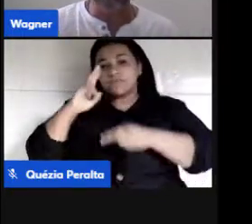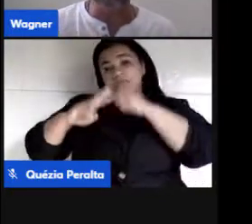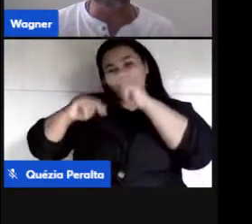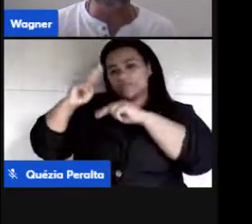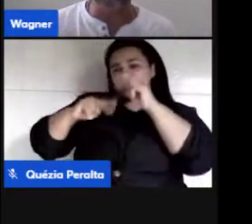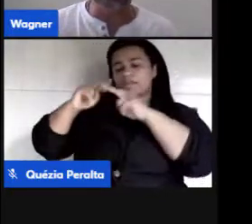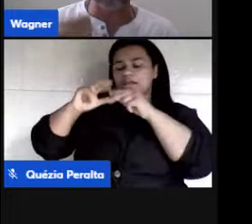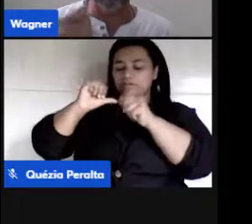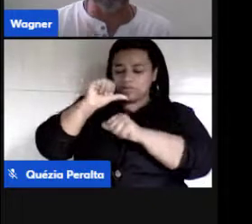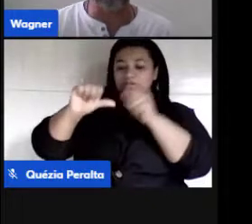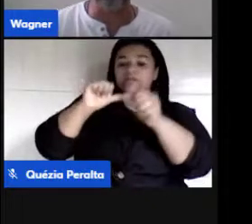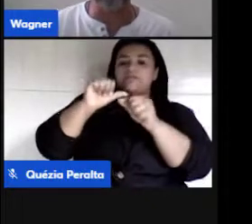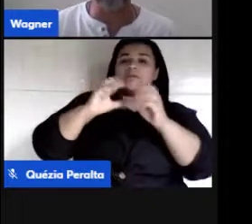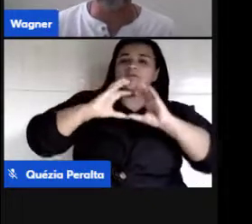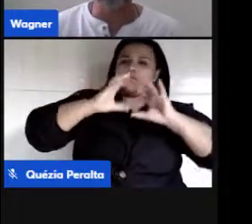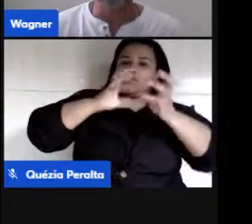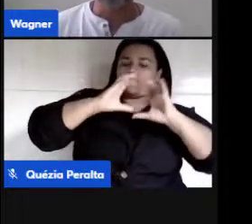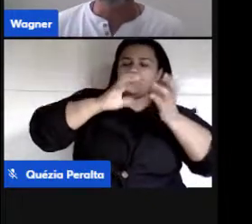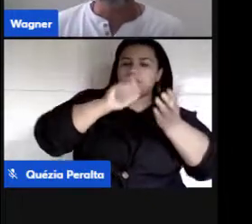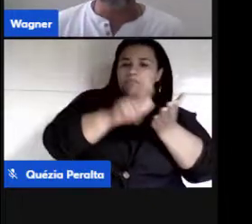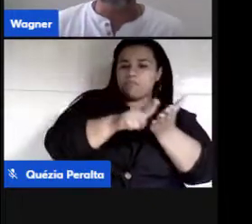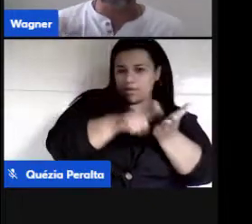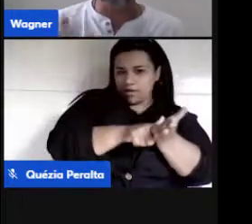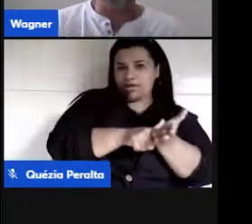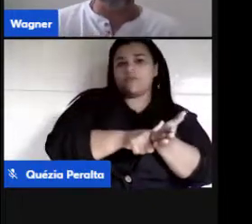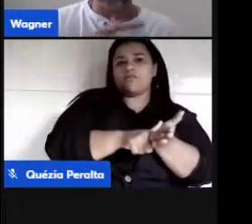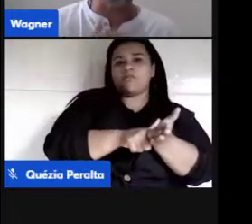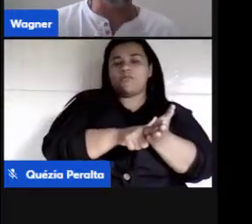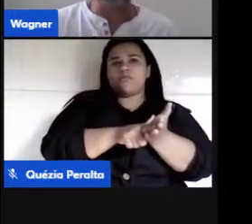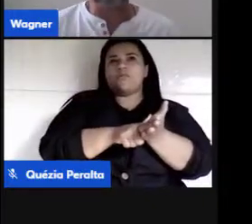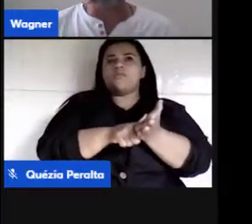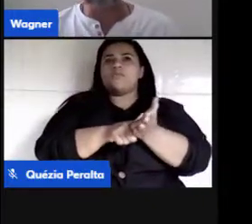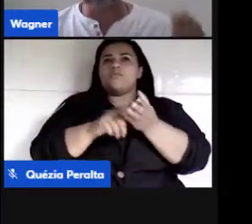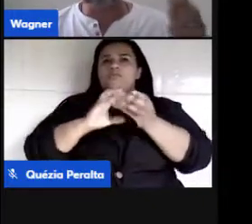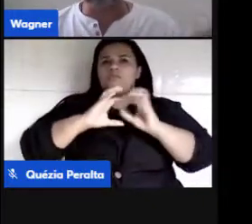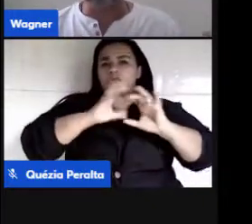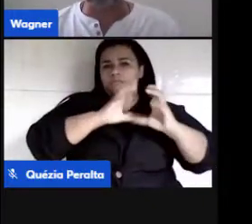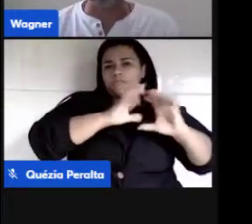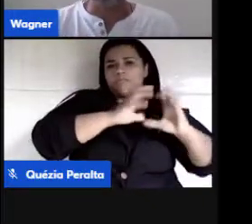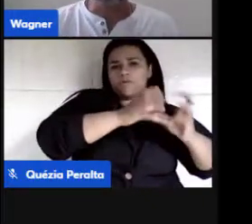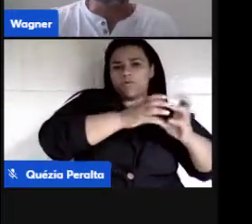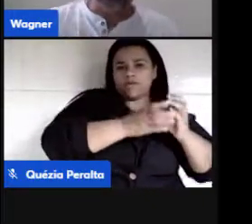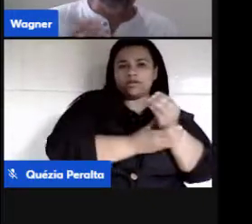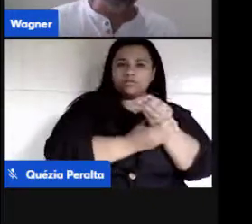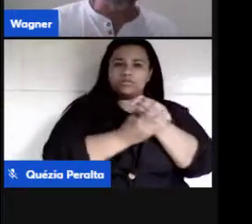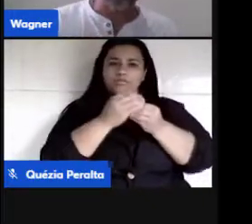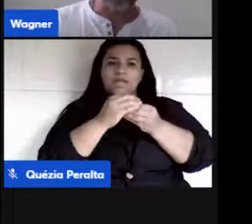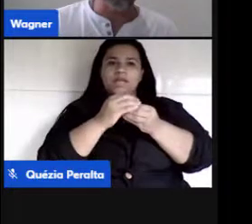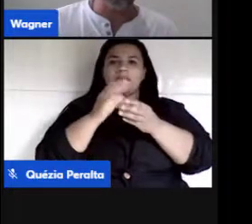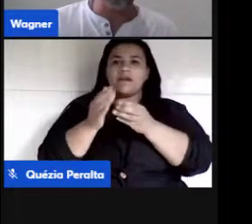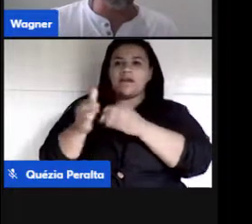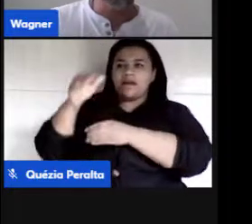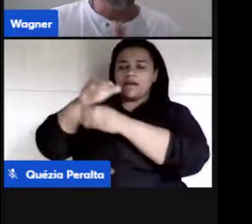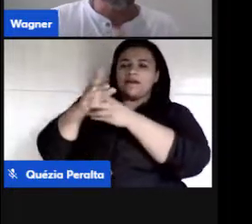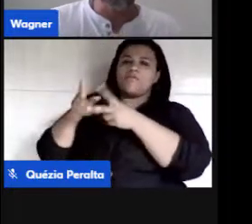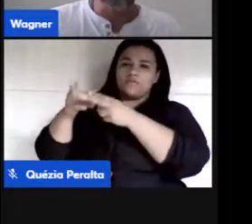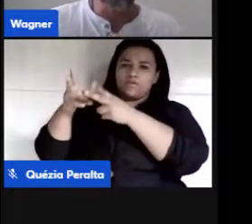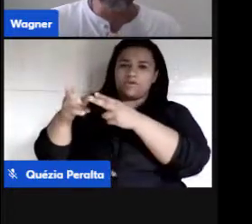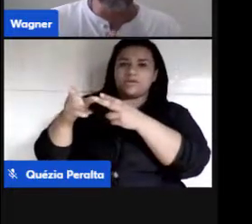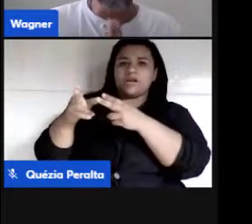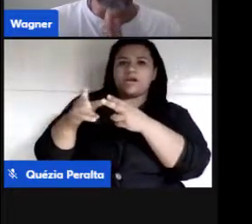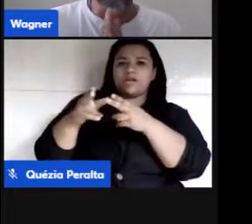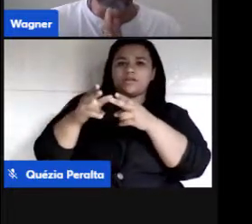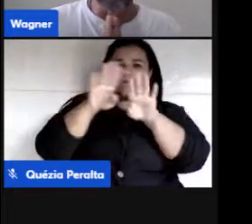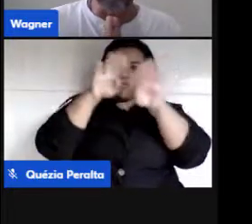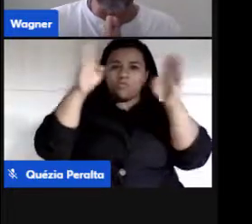com bolinha de papel, bolinha de meia, uma garrafa PET cortada, enfim, potinho de sorvete,